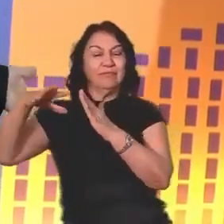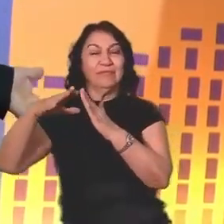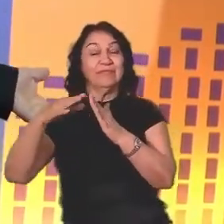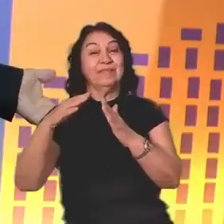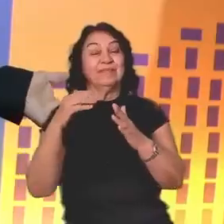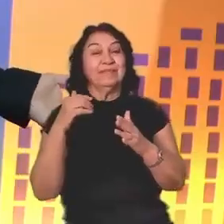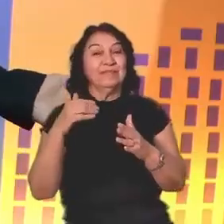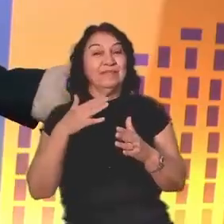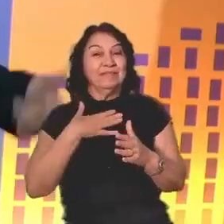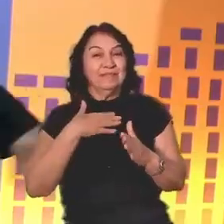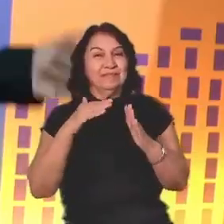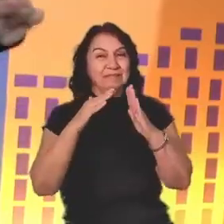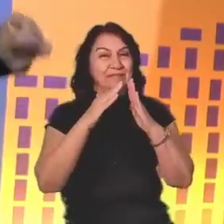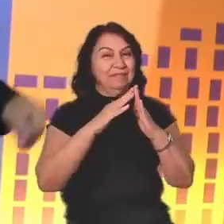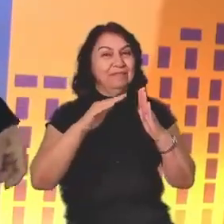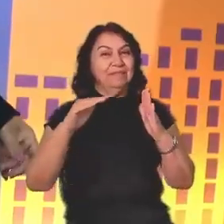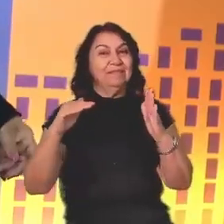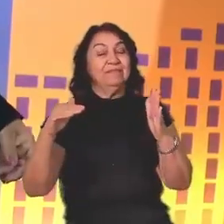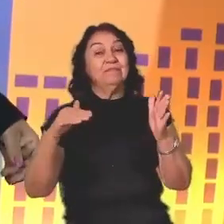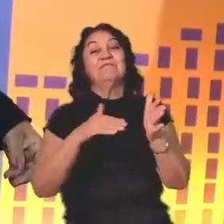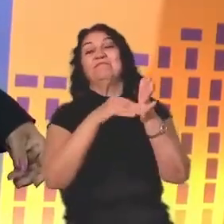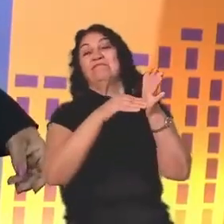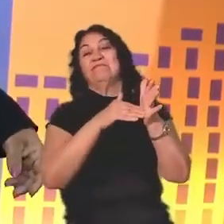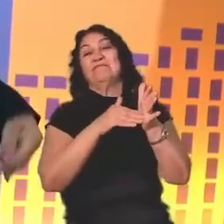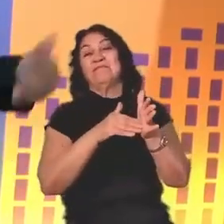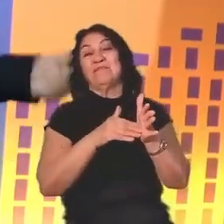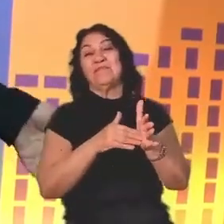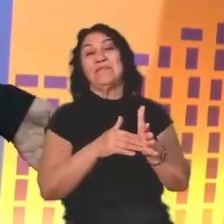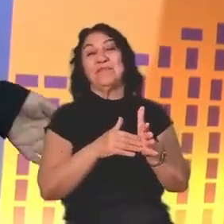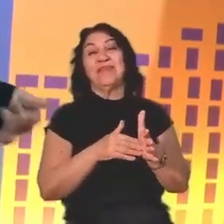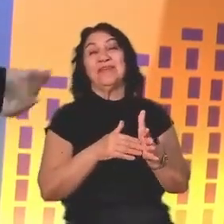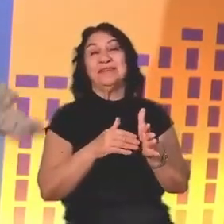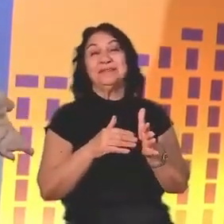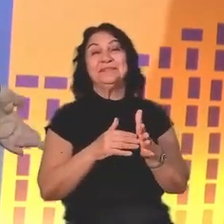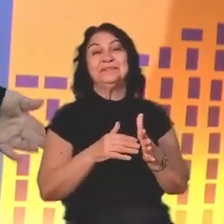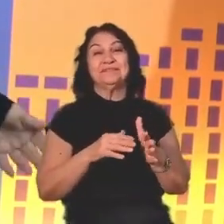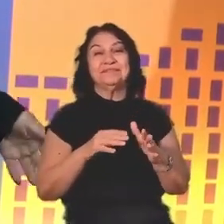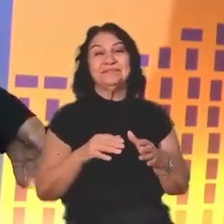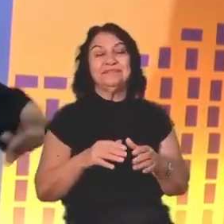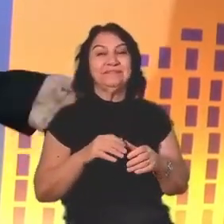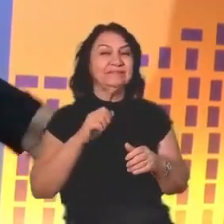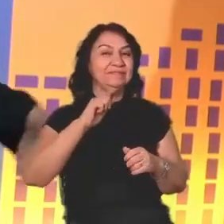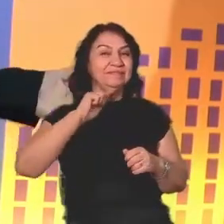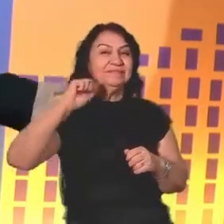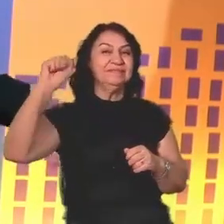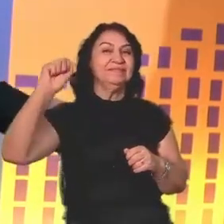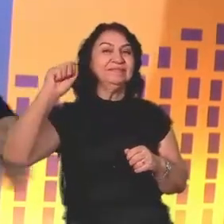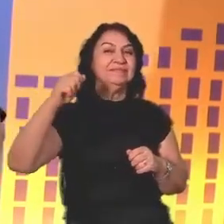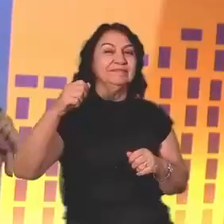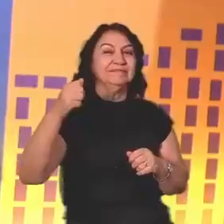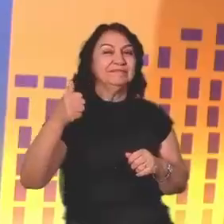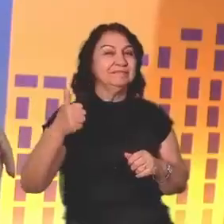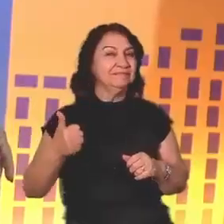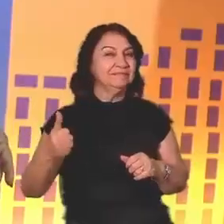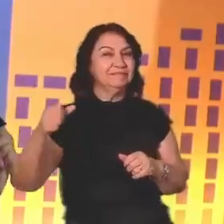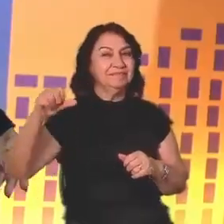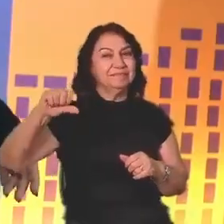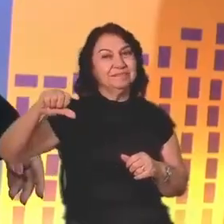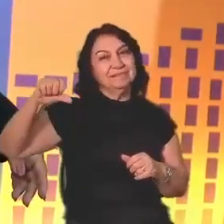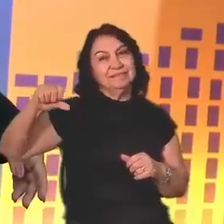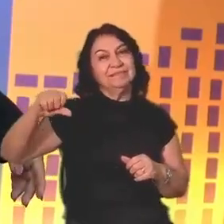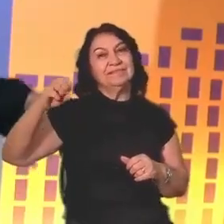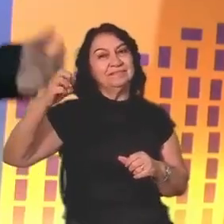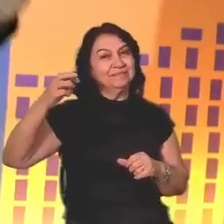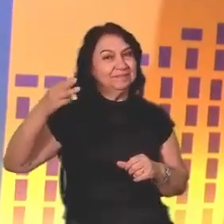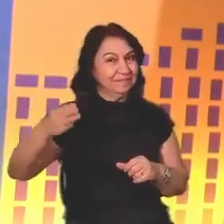de novembro de 1984. Na minha casa chegou 3 de abril de 1993. Né?